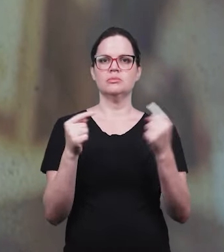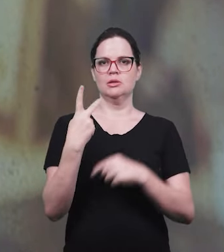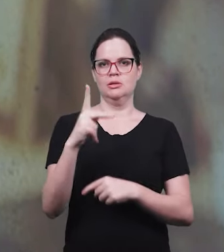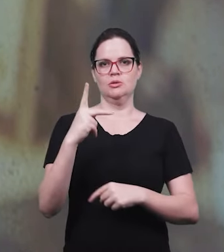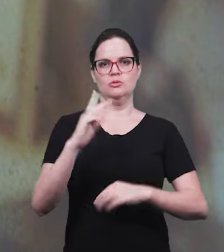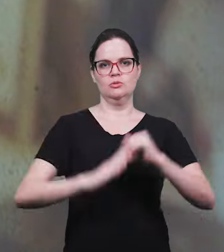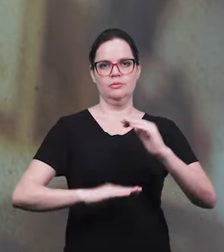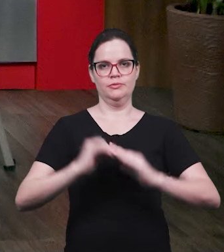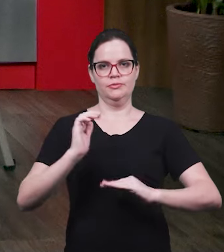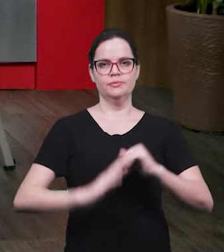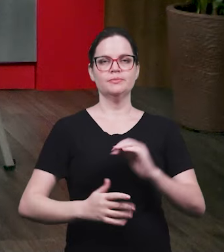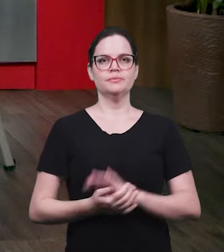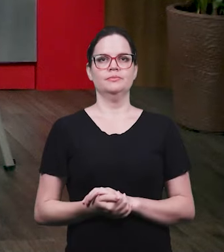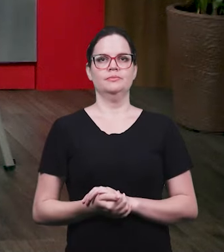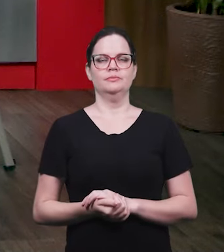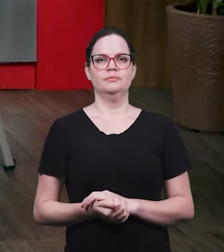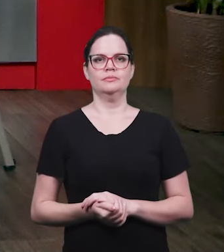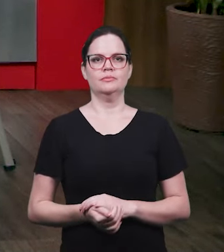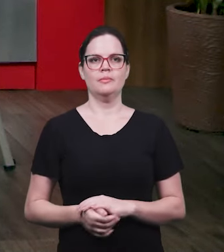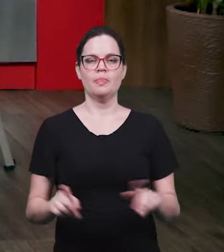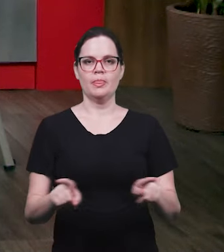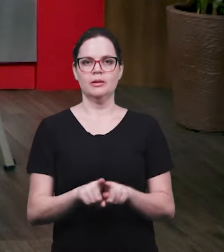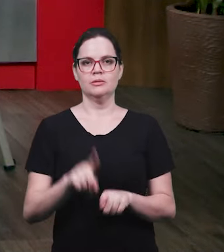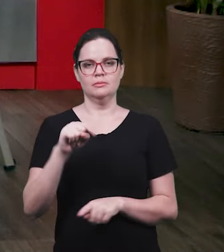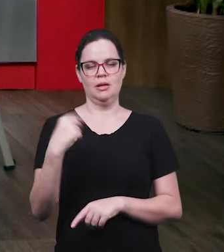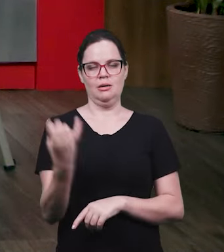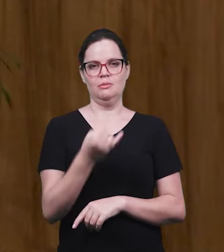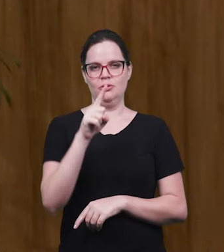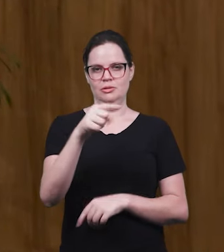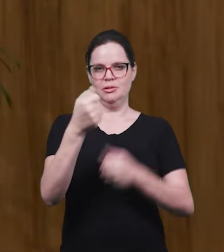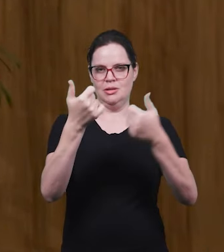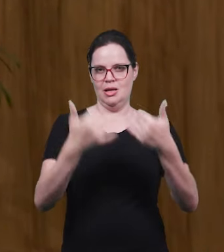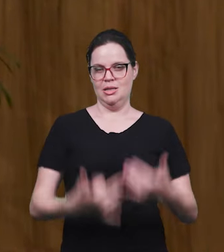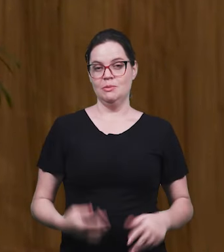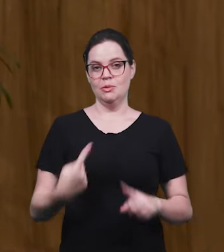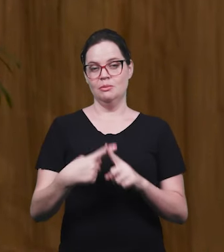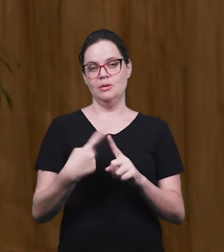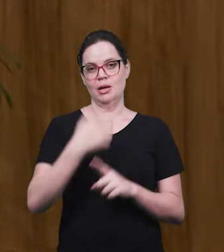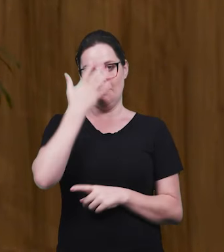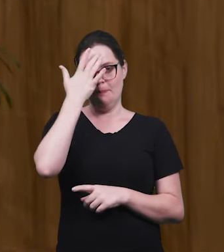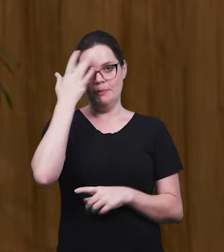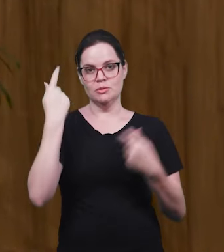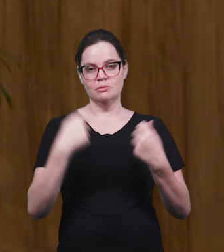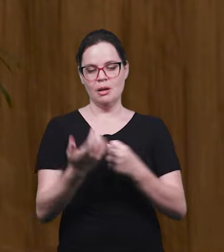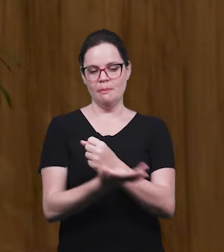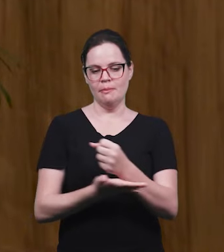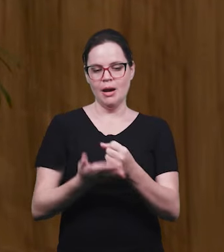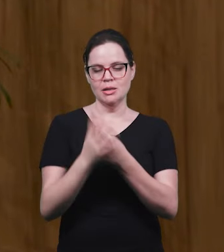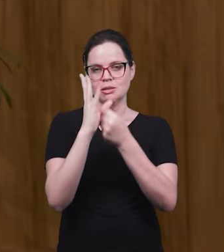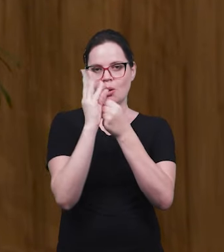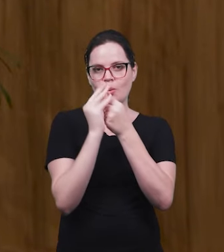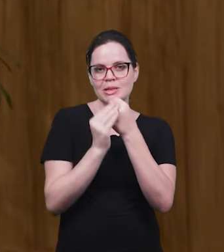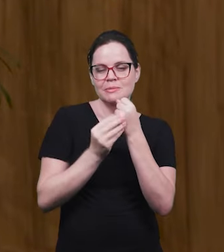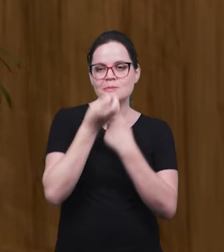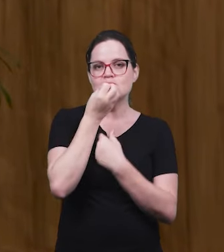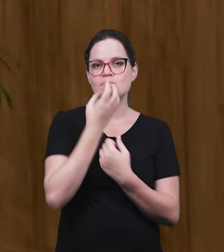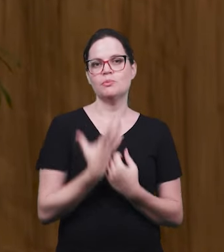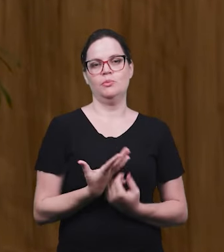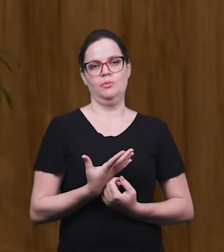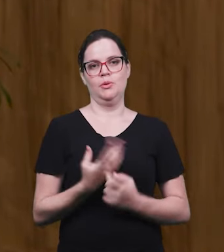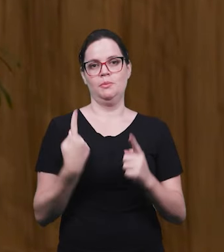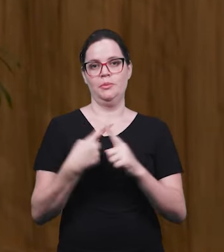a sua carreira. O importante é justamente isso que você mencionou, né? A pessoa ter uma base sólida de formação, né? Para que a